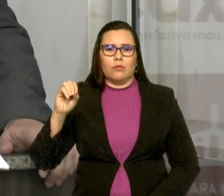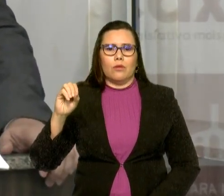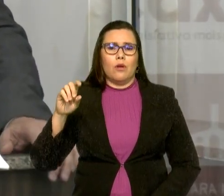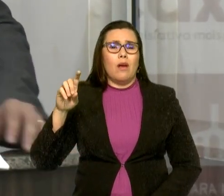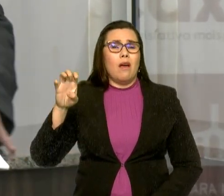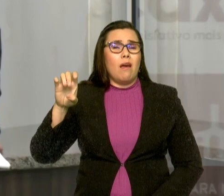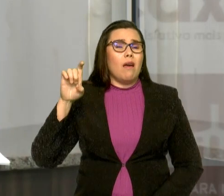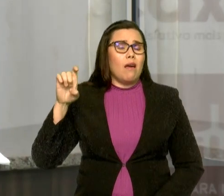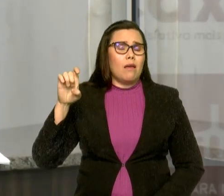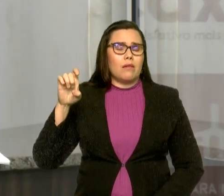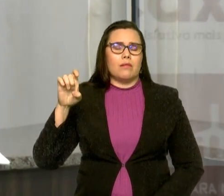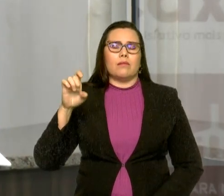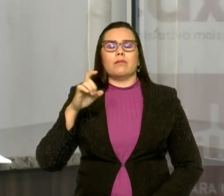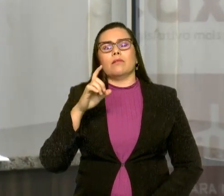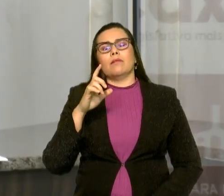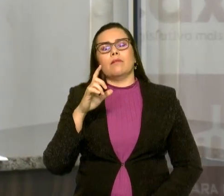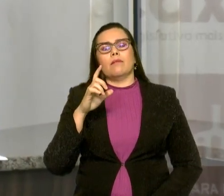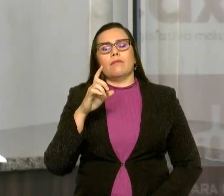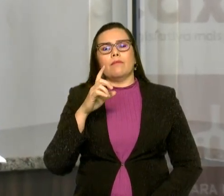projeto, de lei